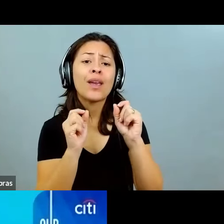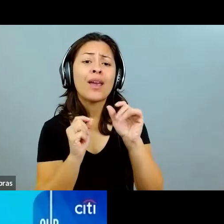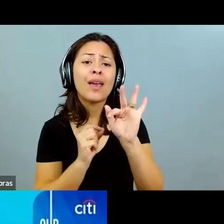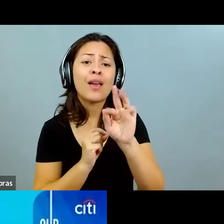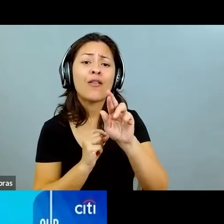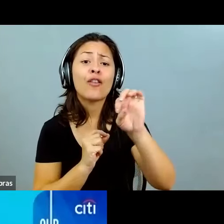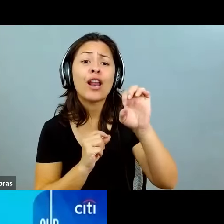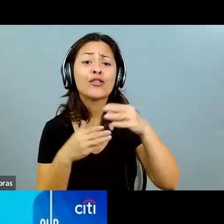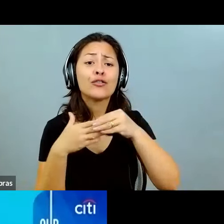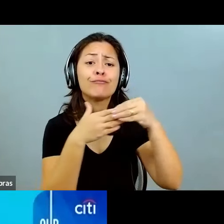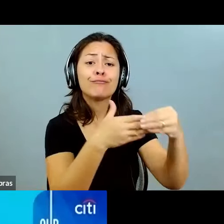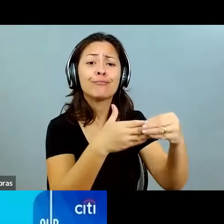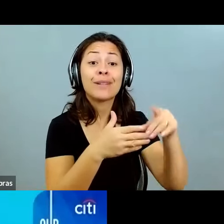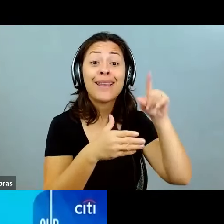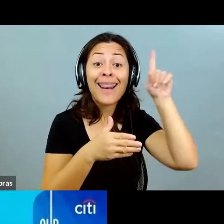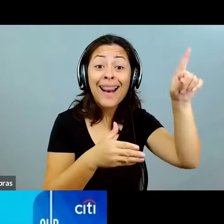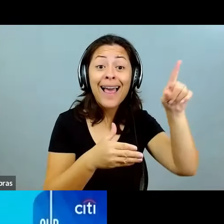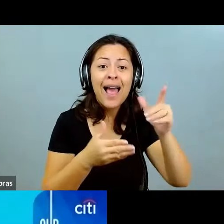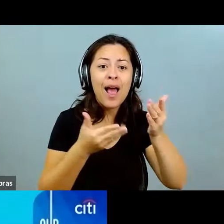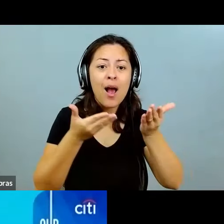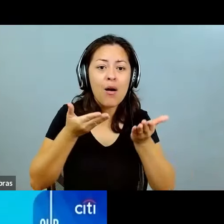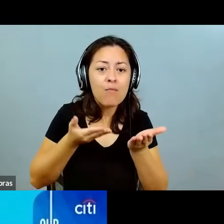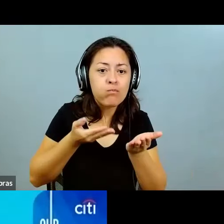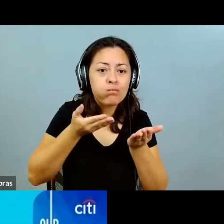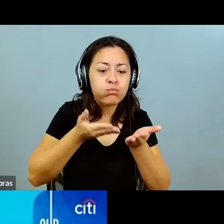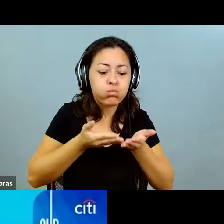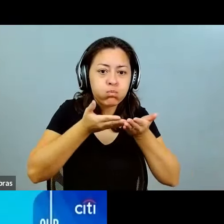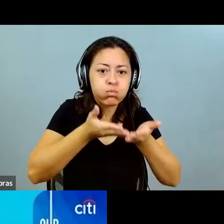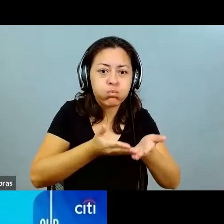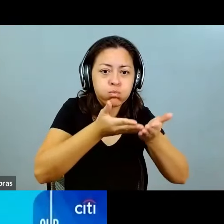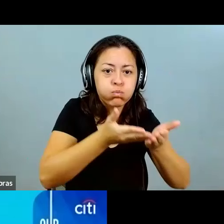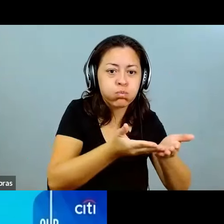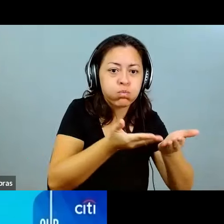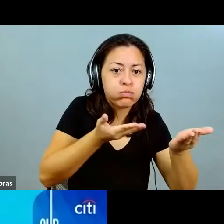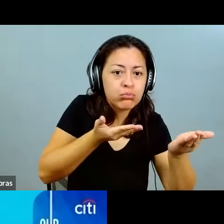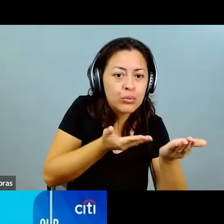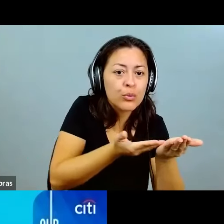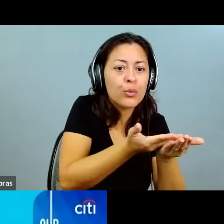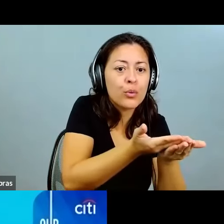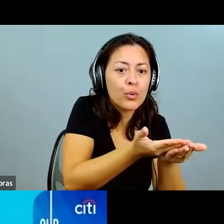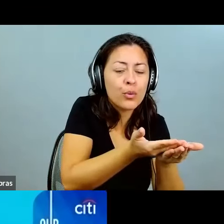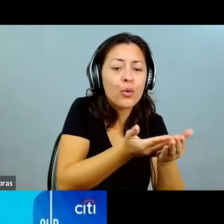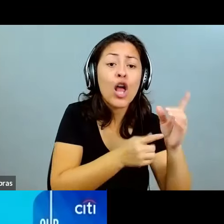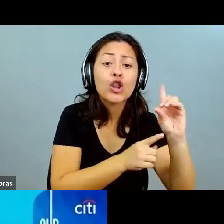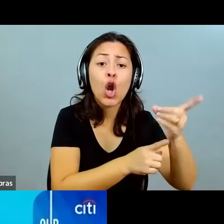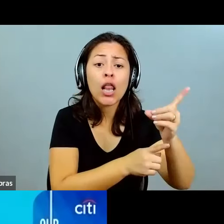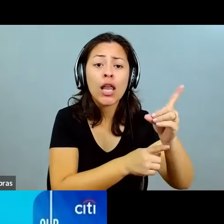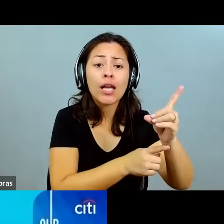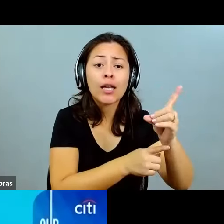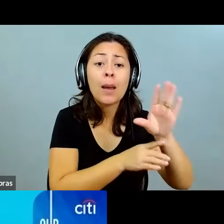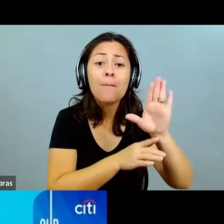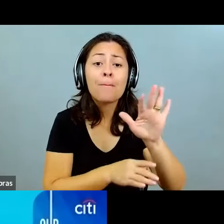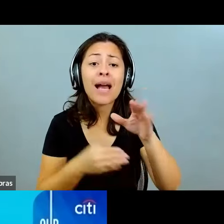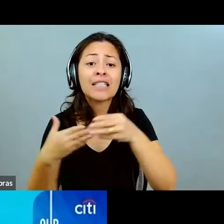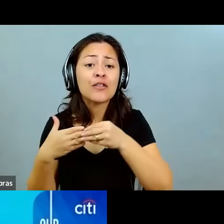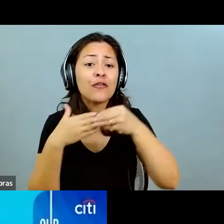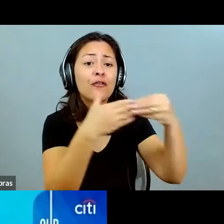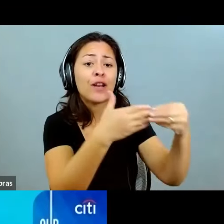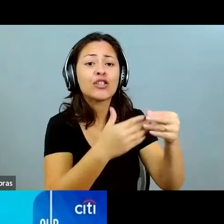preço no porto em dólar ponto como o frete ele é em reais então os dólares que eu vou gastar para levar o milho até o